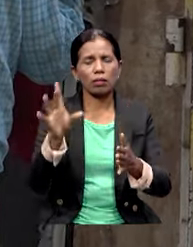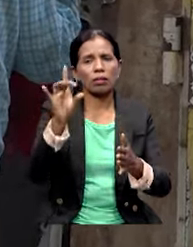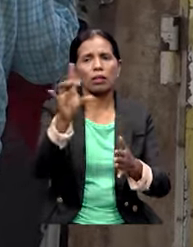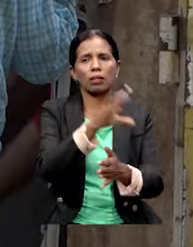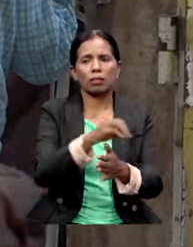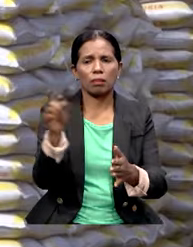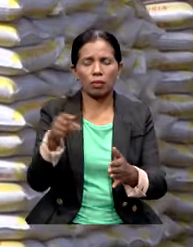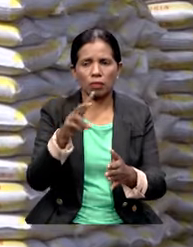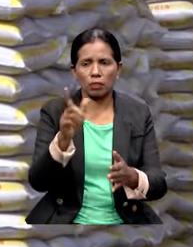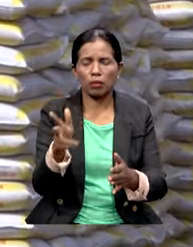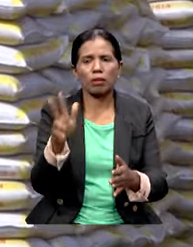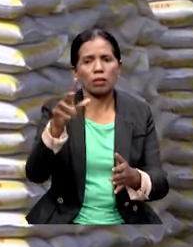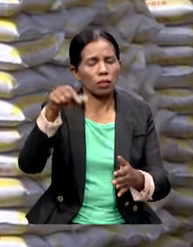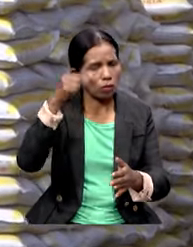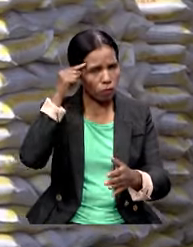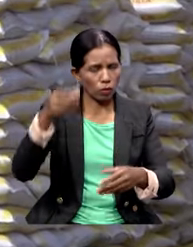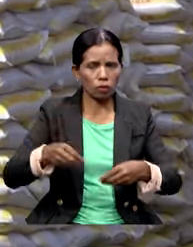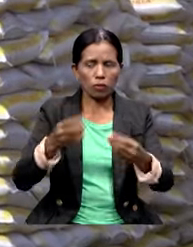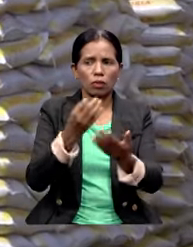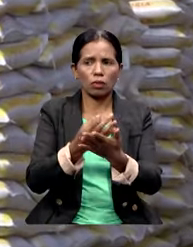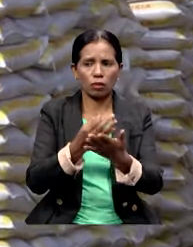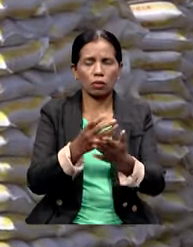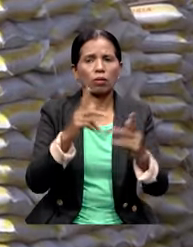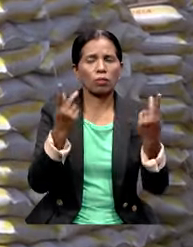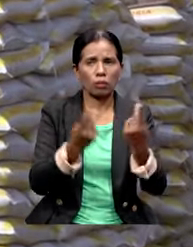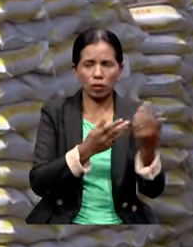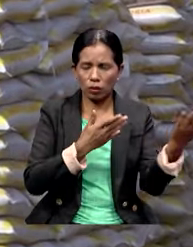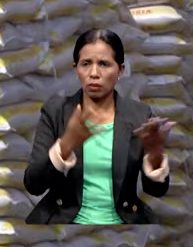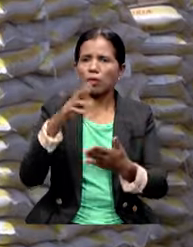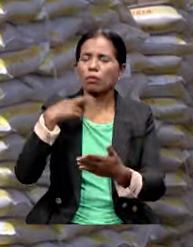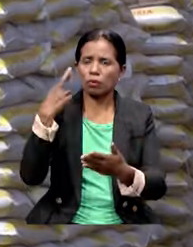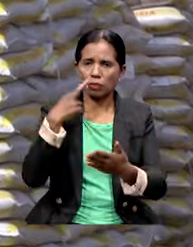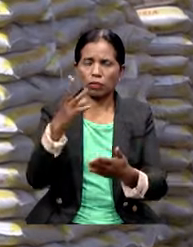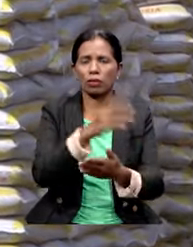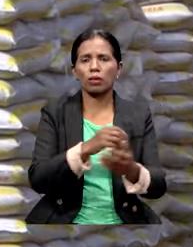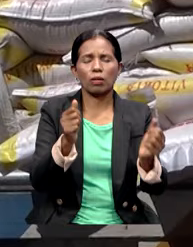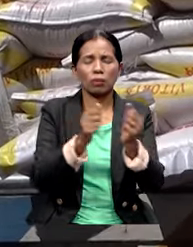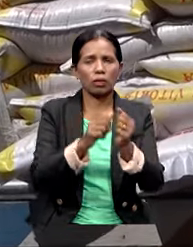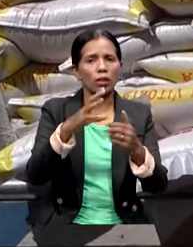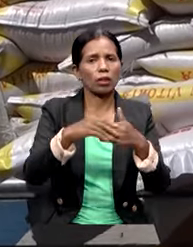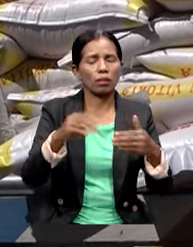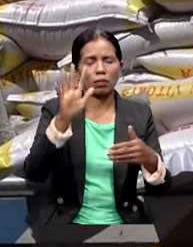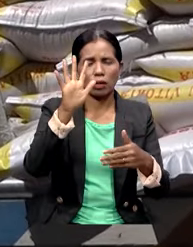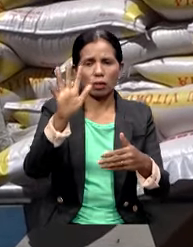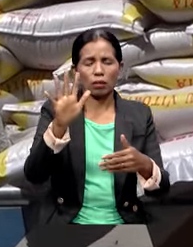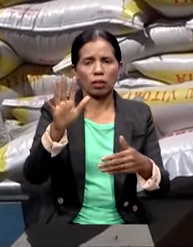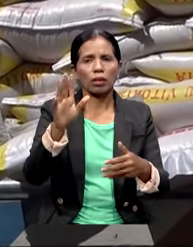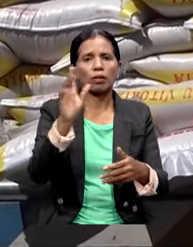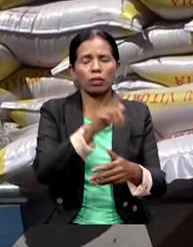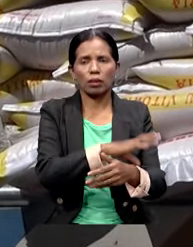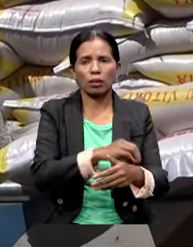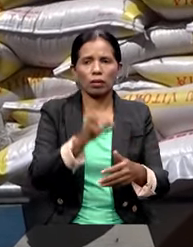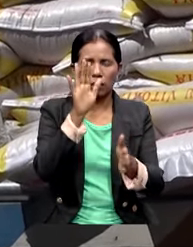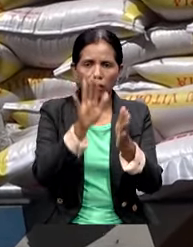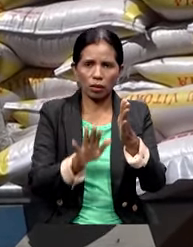recintolo, nebe prevê, governo fos subsídio para a empresa importadora fos, o montante dólar lima ba fos quilograma on recin lima, onde